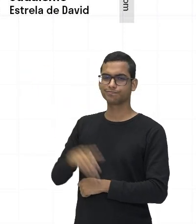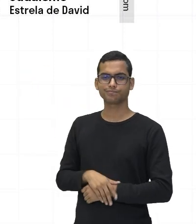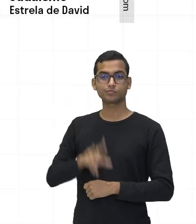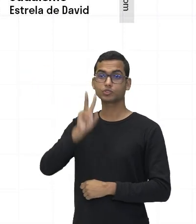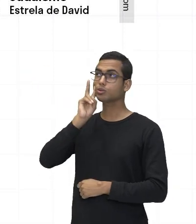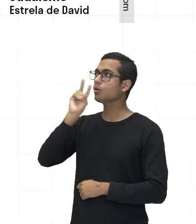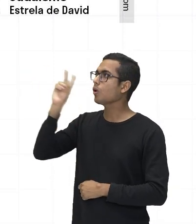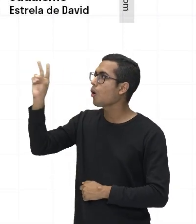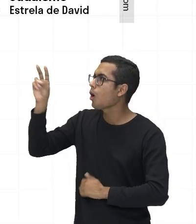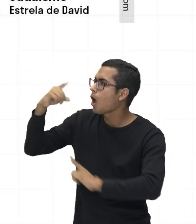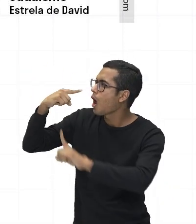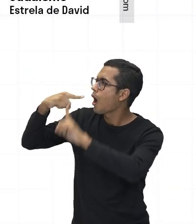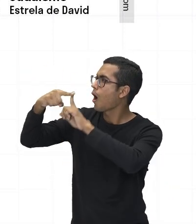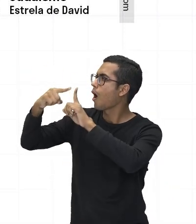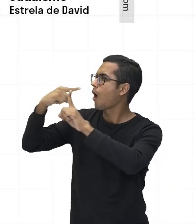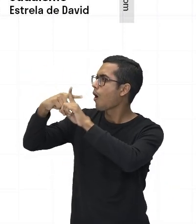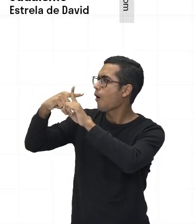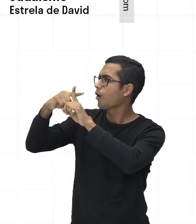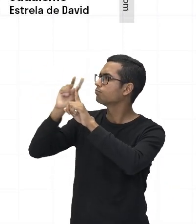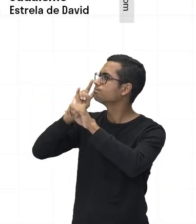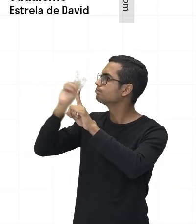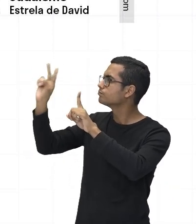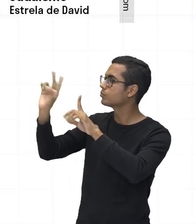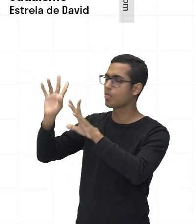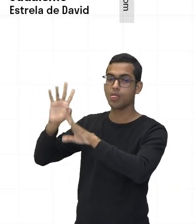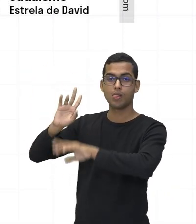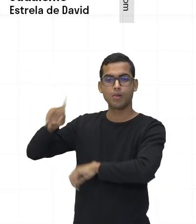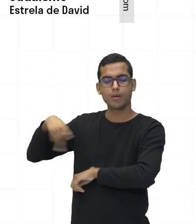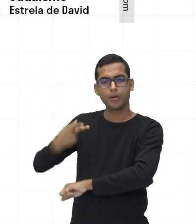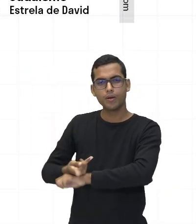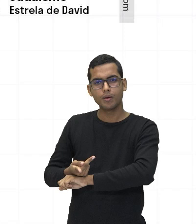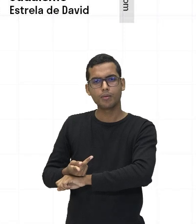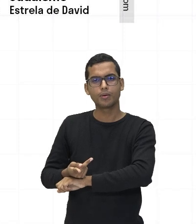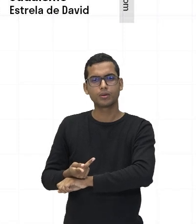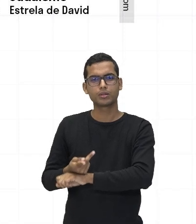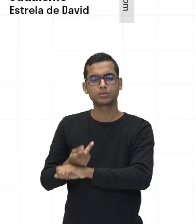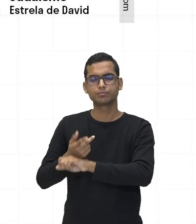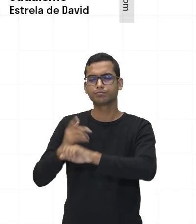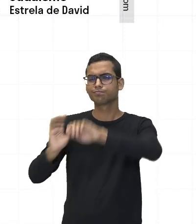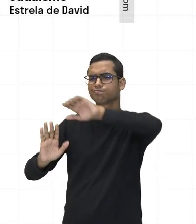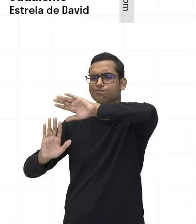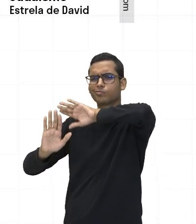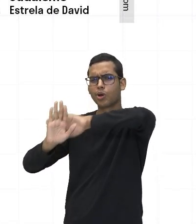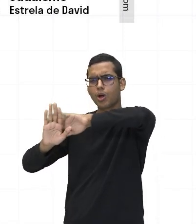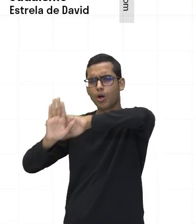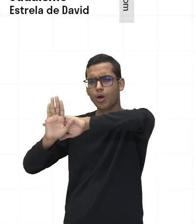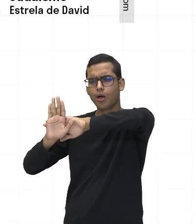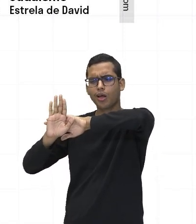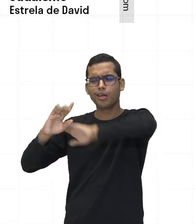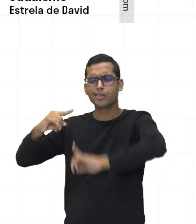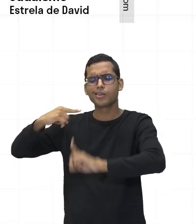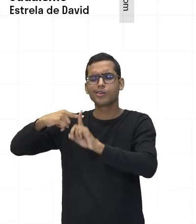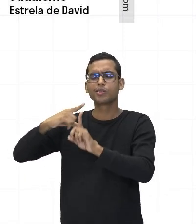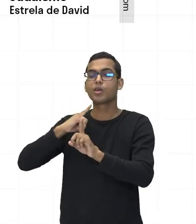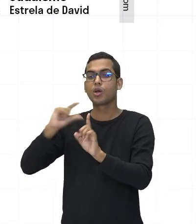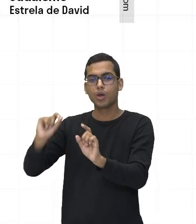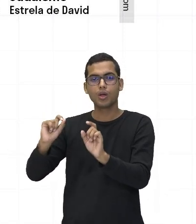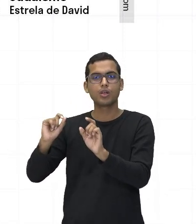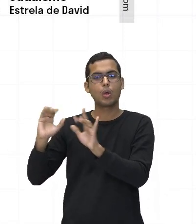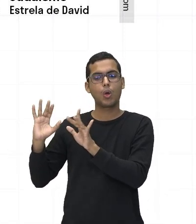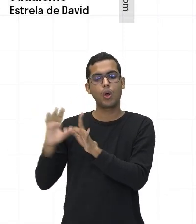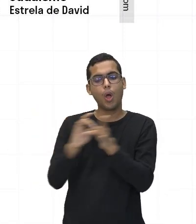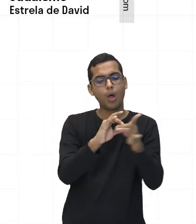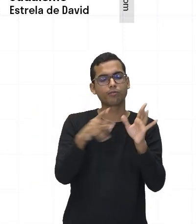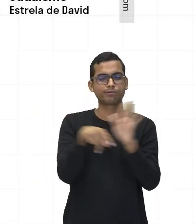uma cruz. E logo, de forma não verbal, por trás da cruz tem todo esse sentido do